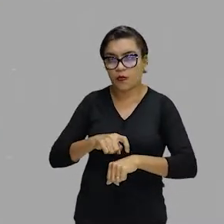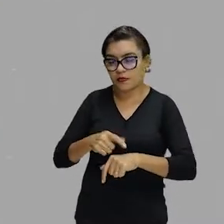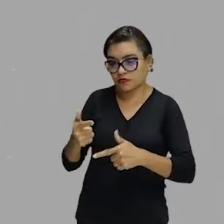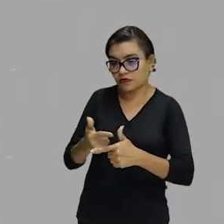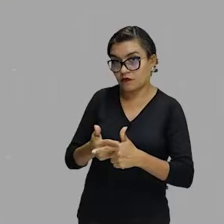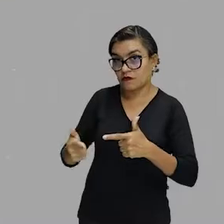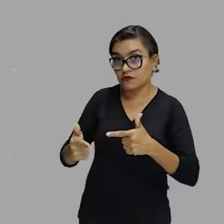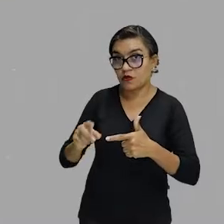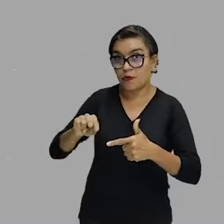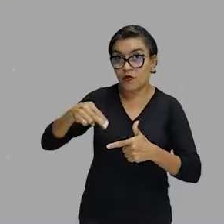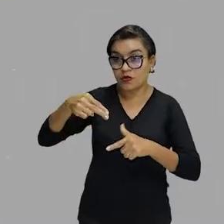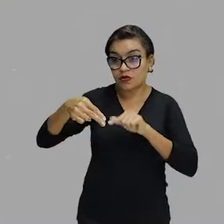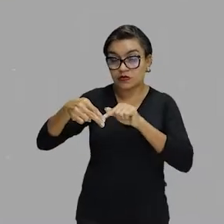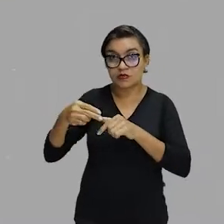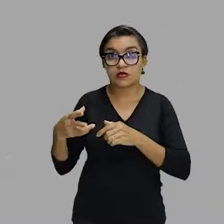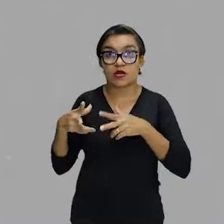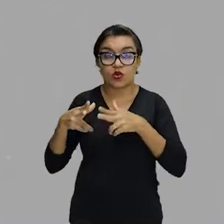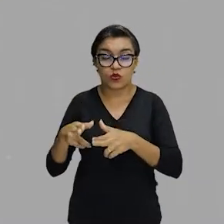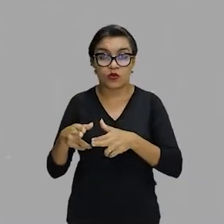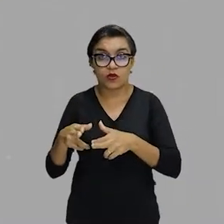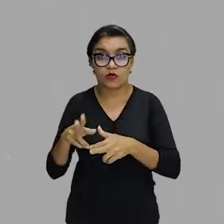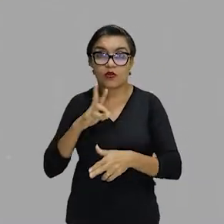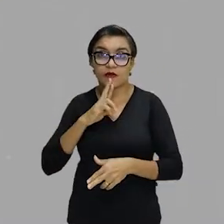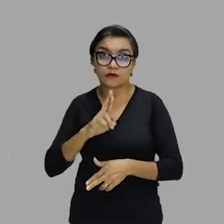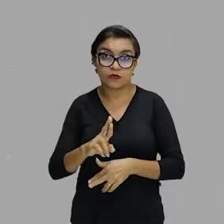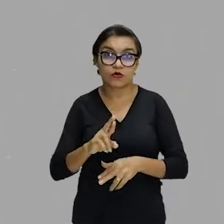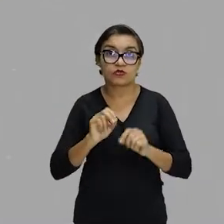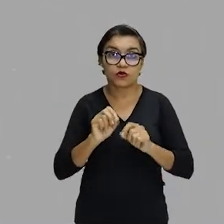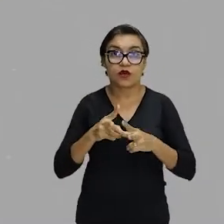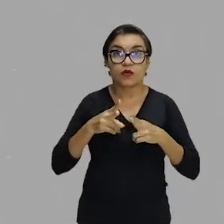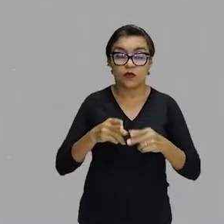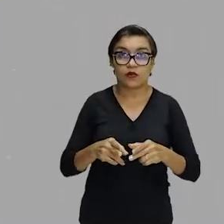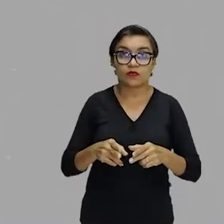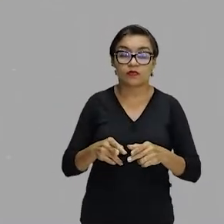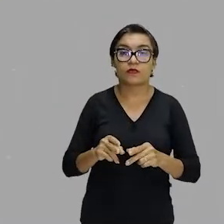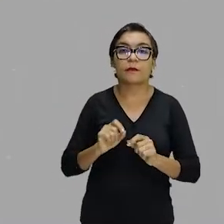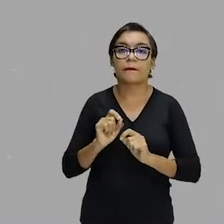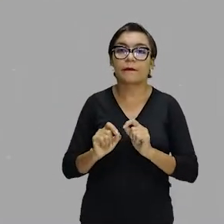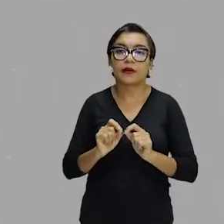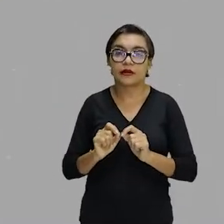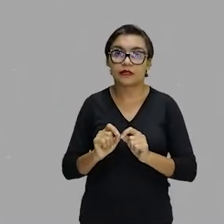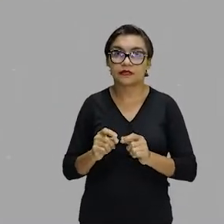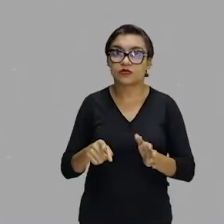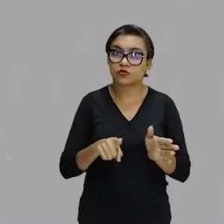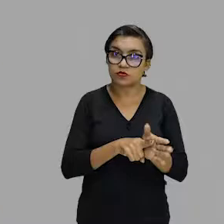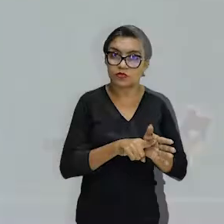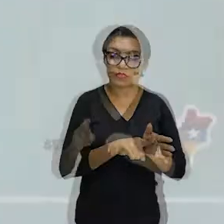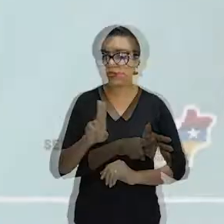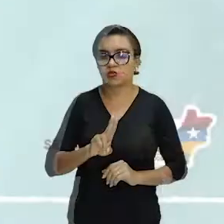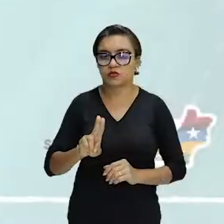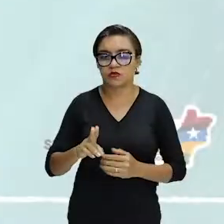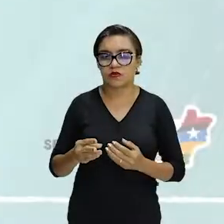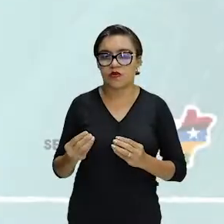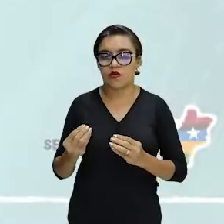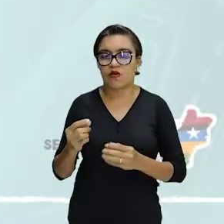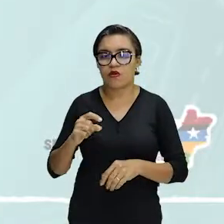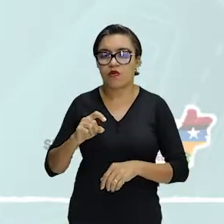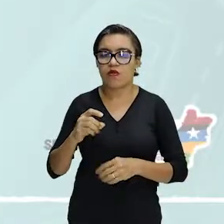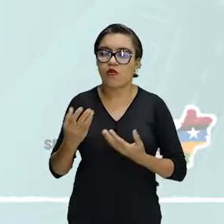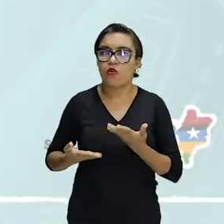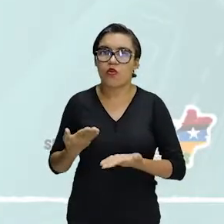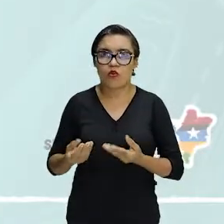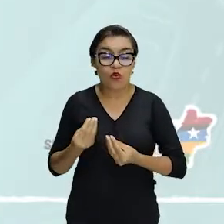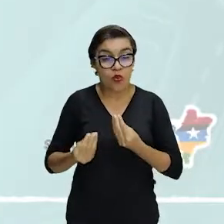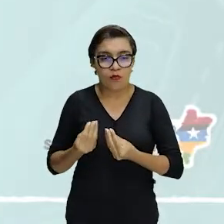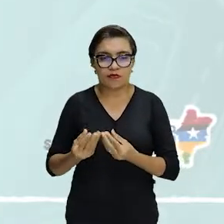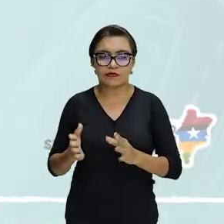potência de mesma base, eu vou ter como resultado a mesma base, só que agora com a subtração dos expoentes. Olha só,